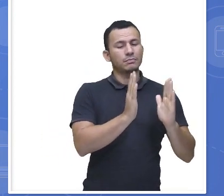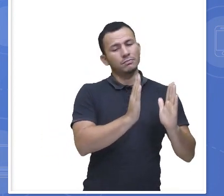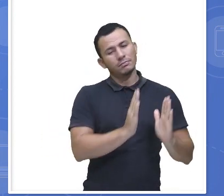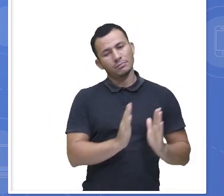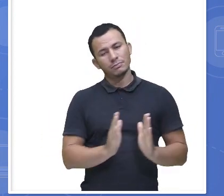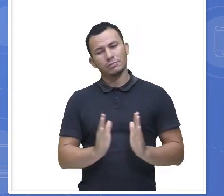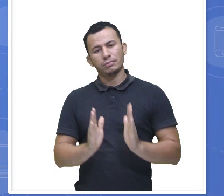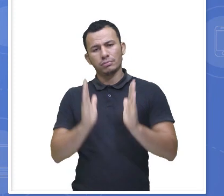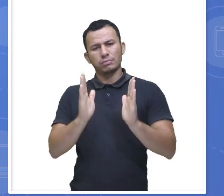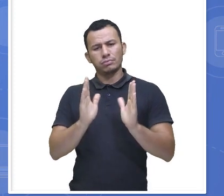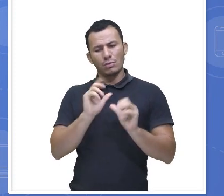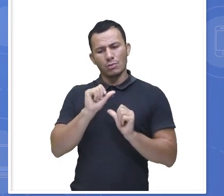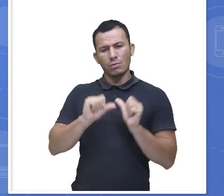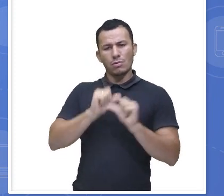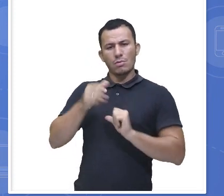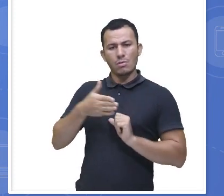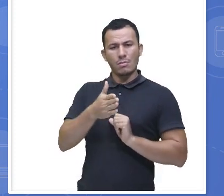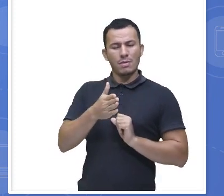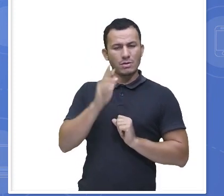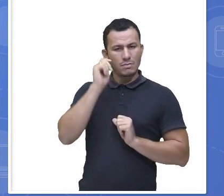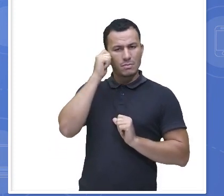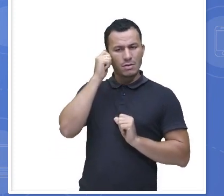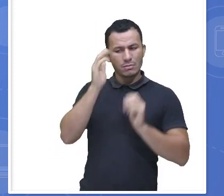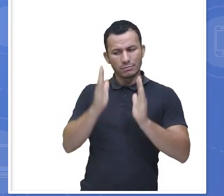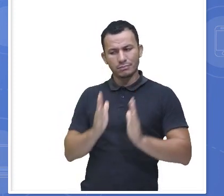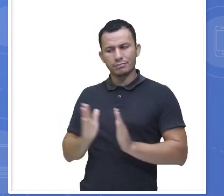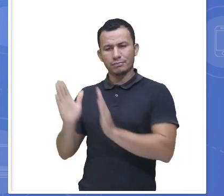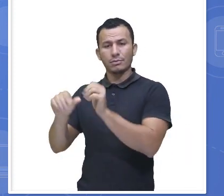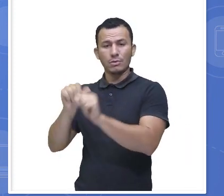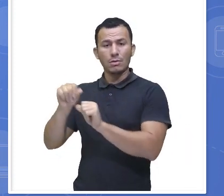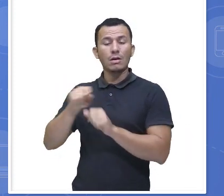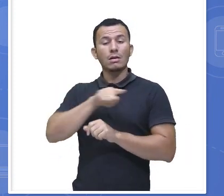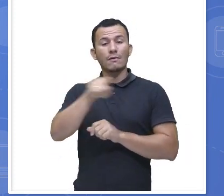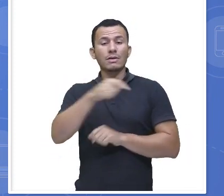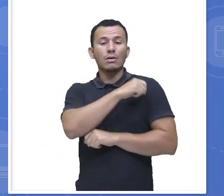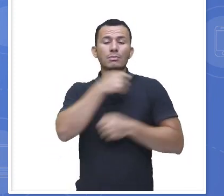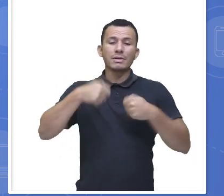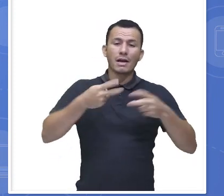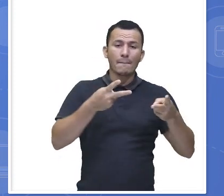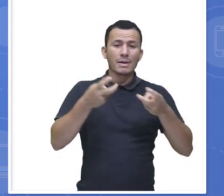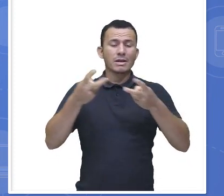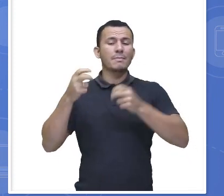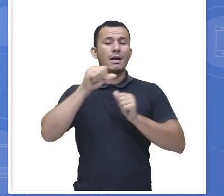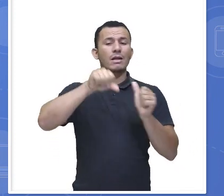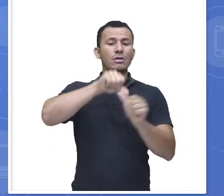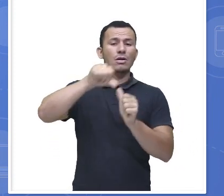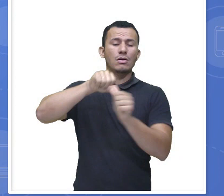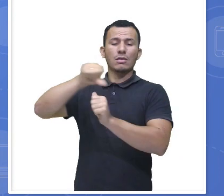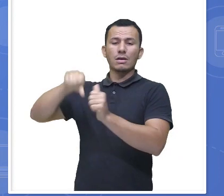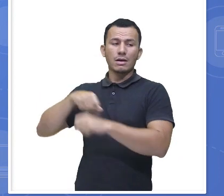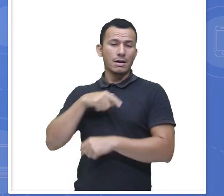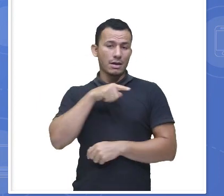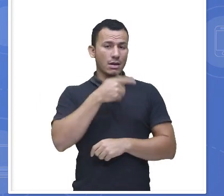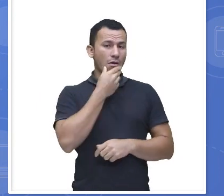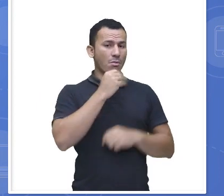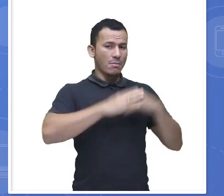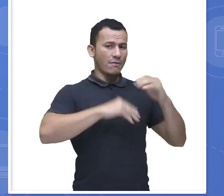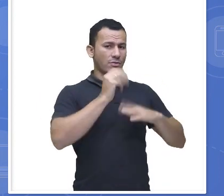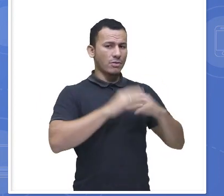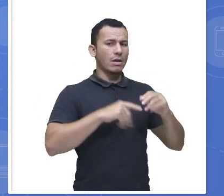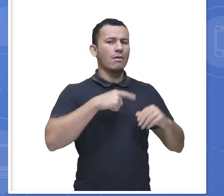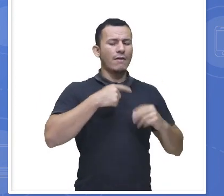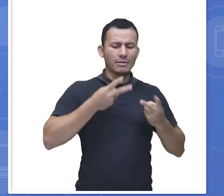e depois houve aquela transformação, né? Então, é isso que você tem que perceber. Então, o pintor, ele vai analisar toda aquela situação